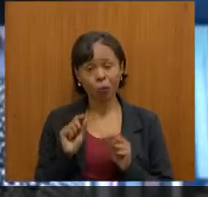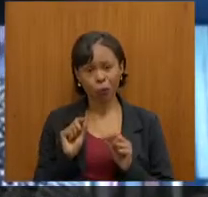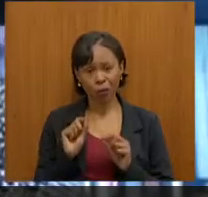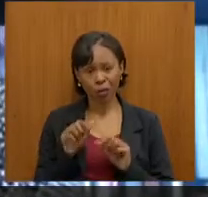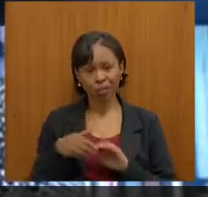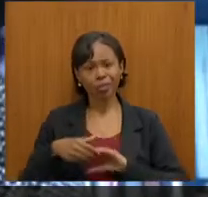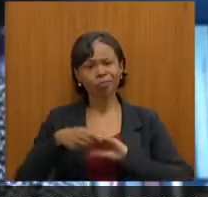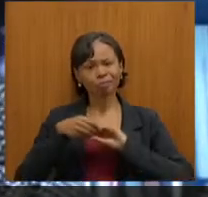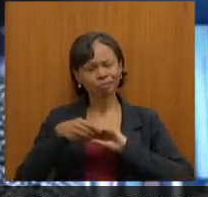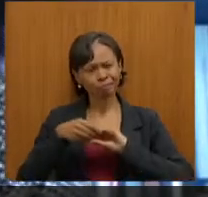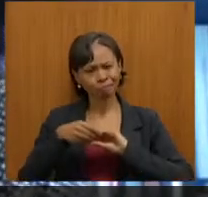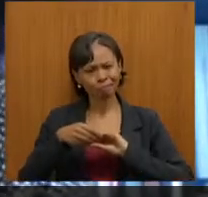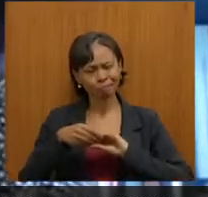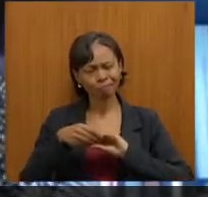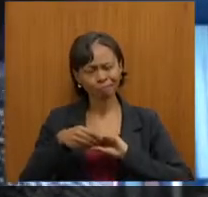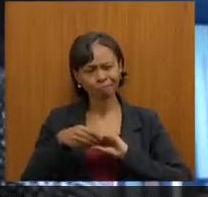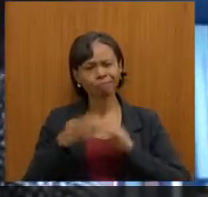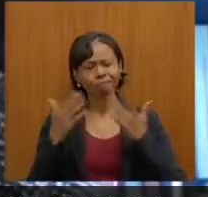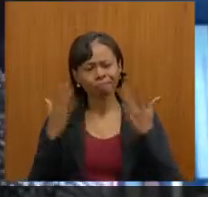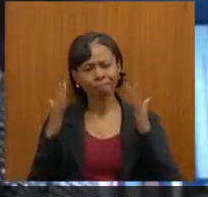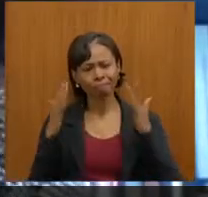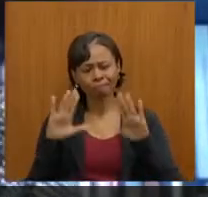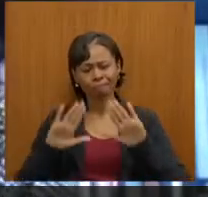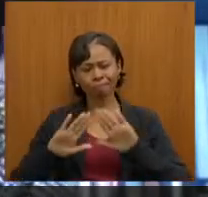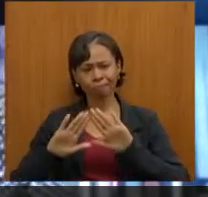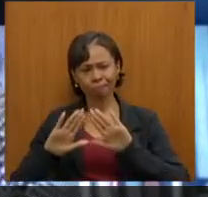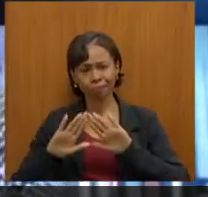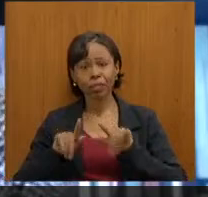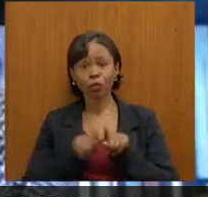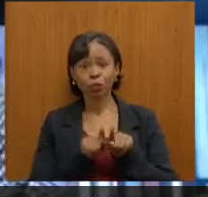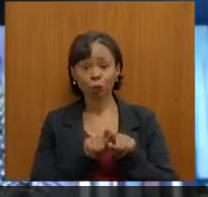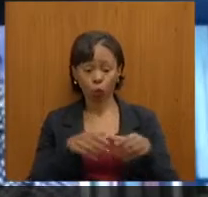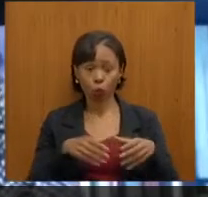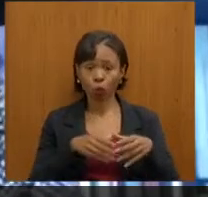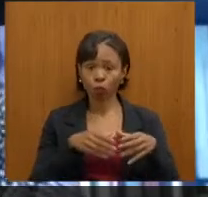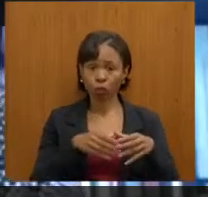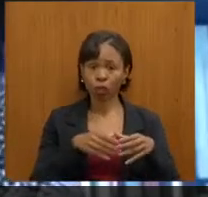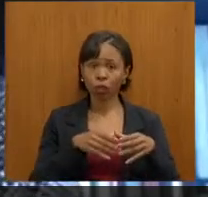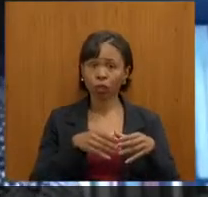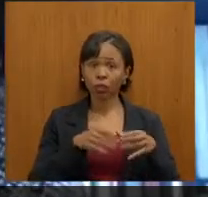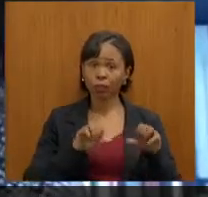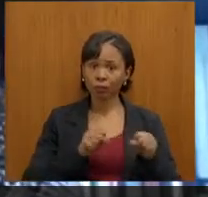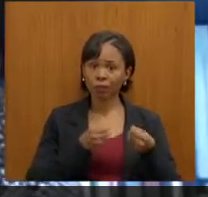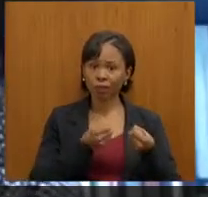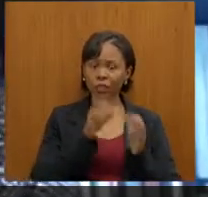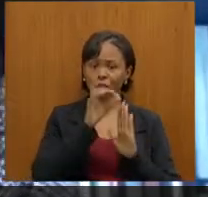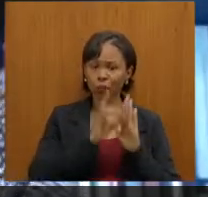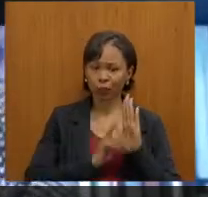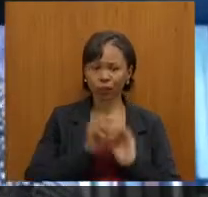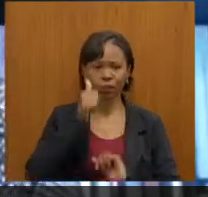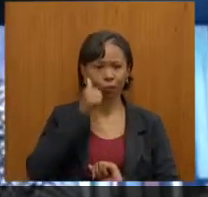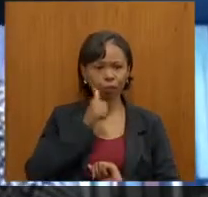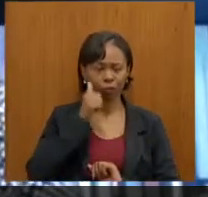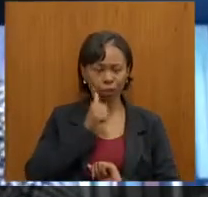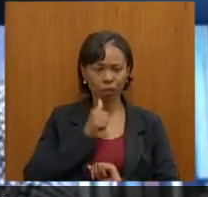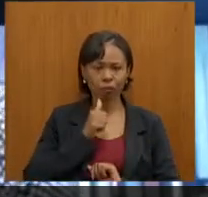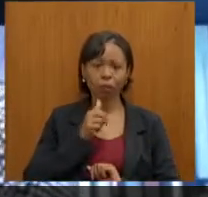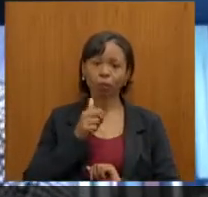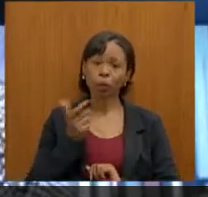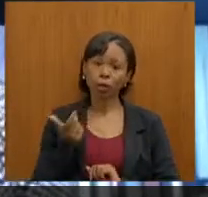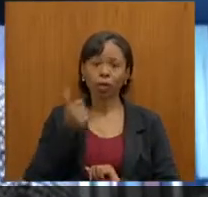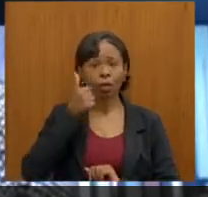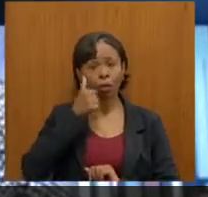Assembleia EA comissão de defesa dos direitos da mulher na pessoa da deputada Ana Paula